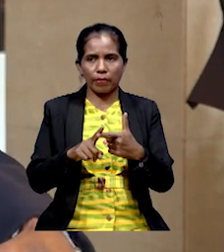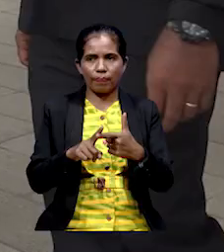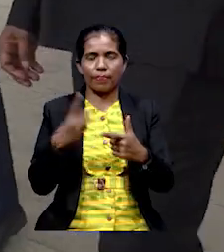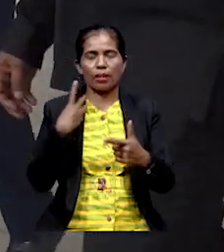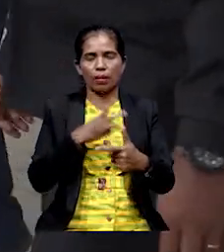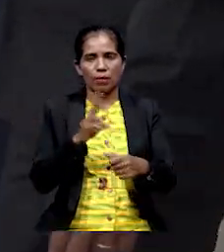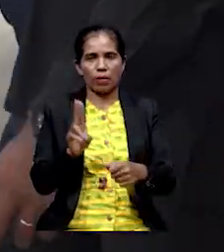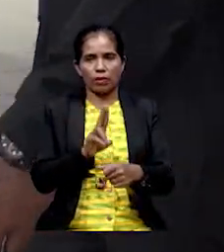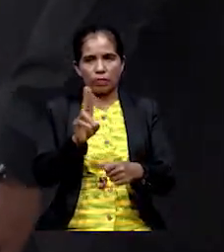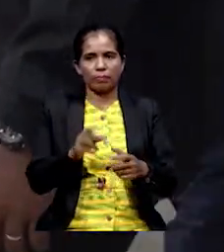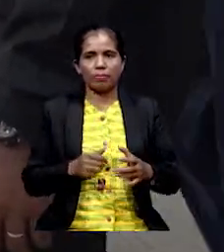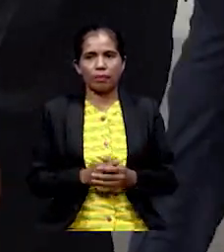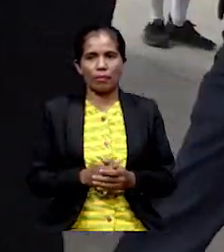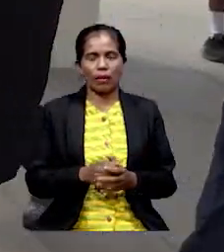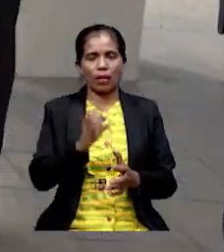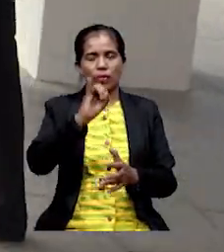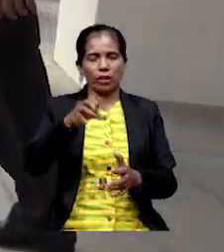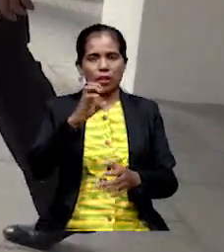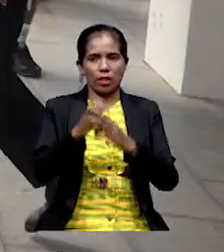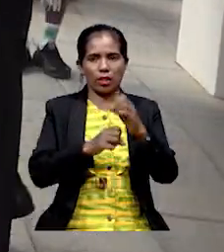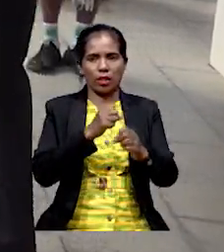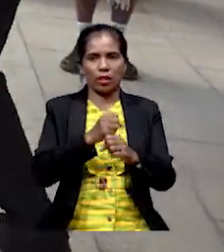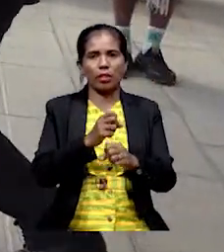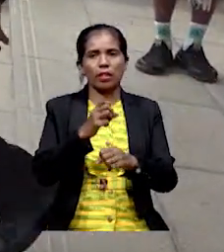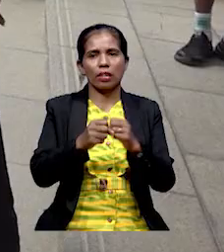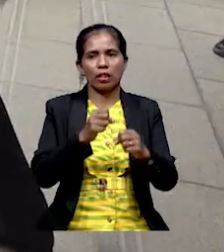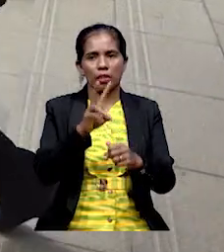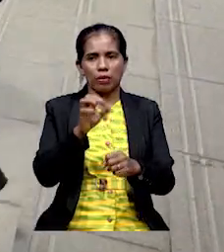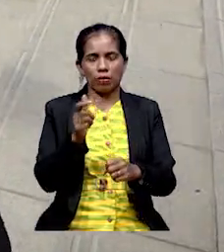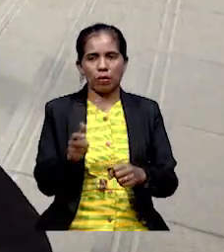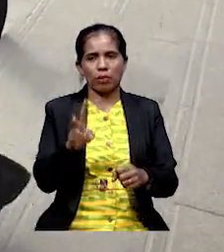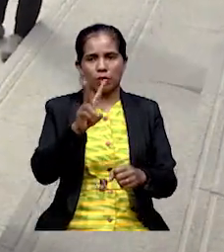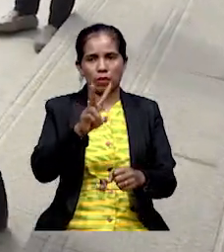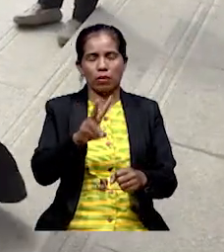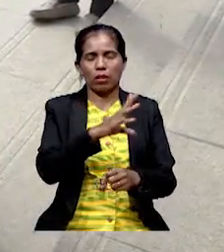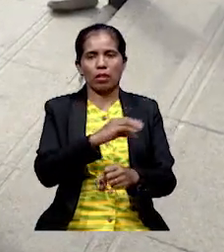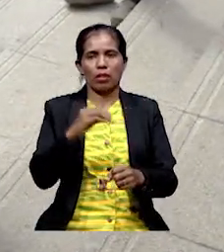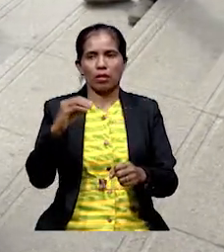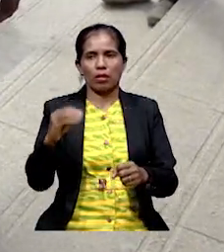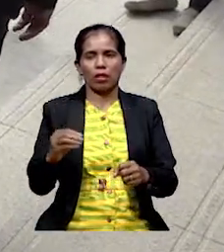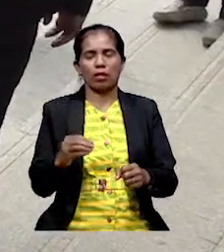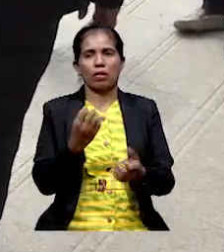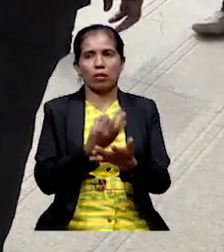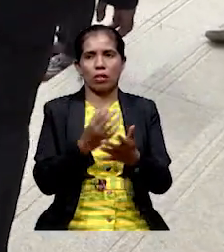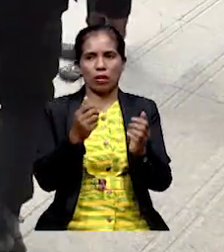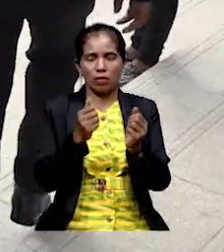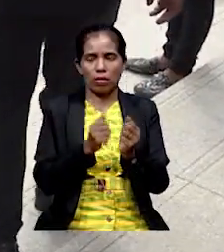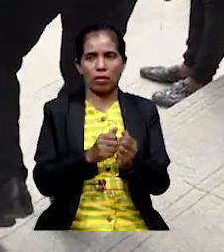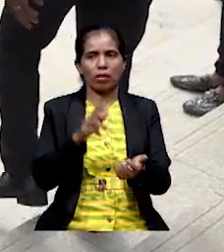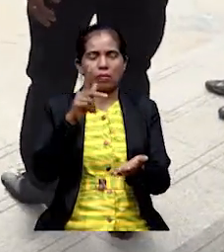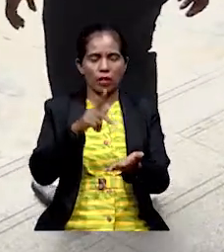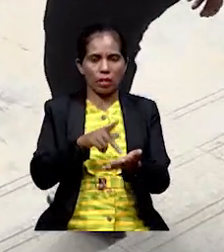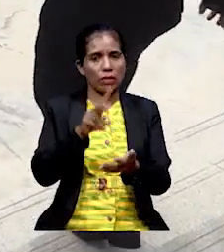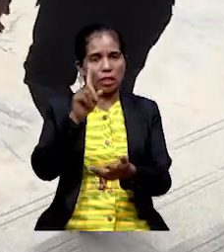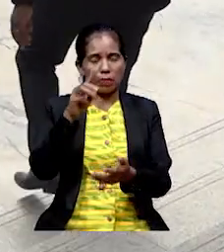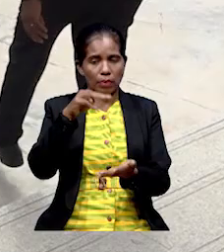execução. Orçamento geral estado retificativo batina em um rua, rua nulo, resting rua, o montante bilhão e de resting,